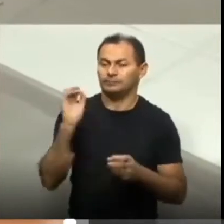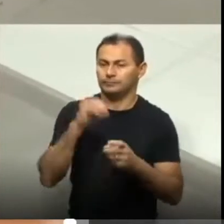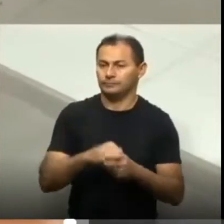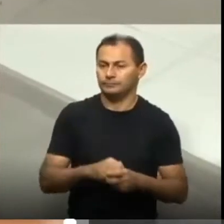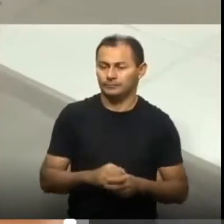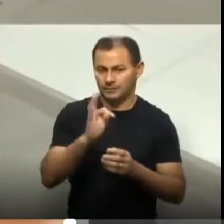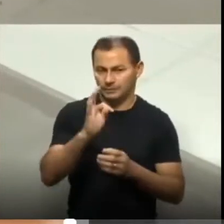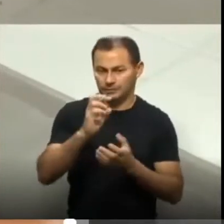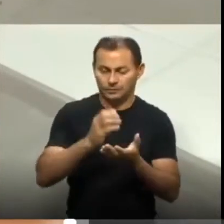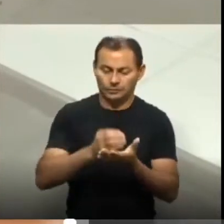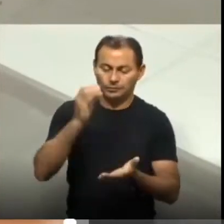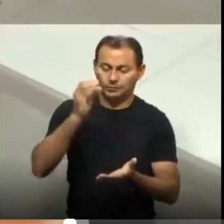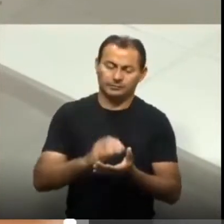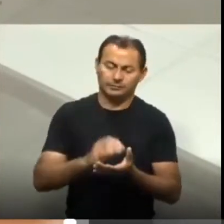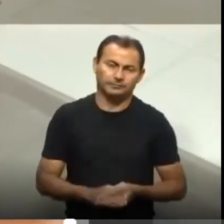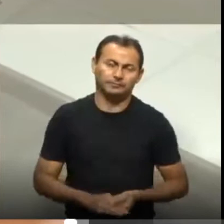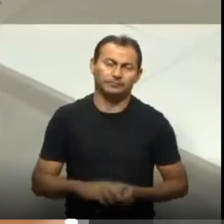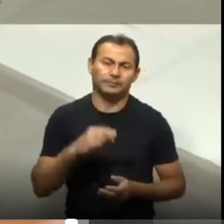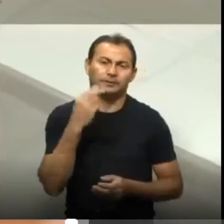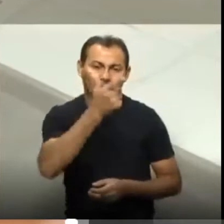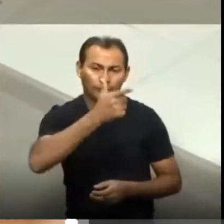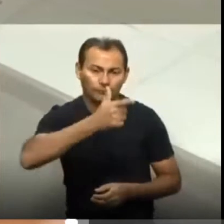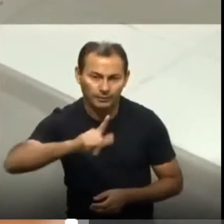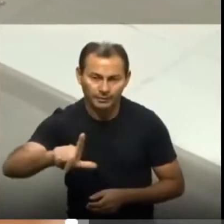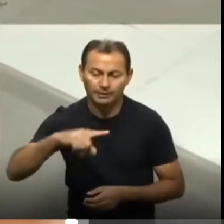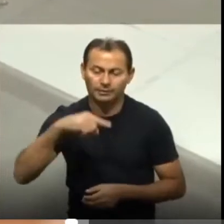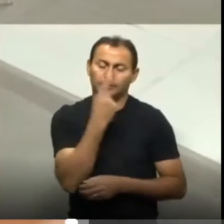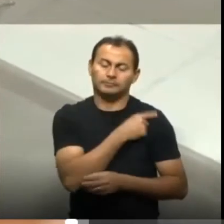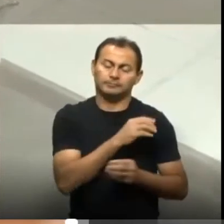Então, misturo, né? Faço essa mistura com o bastão.